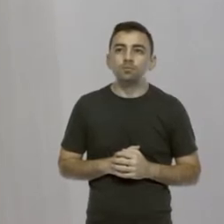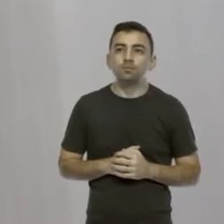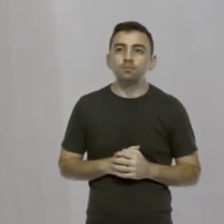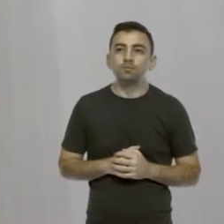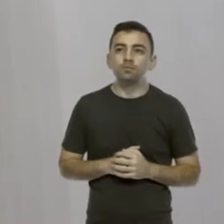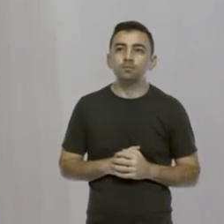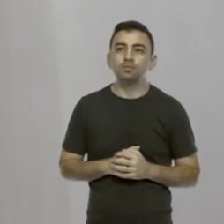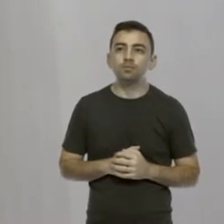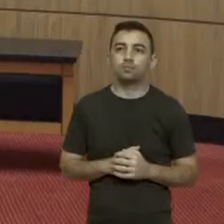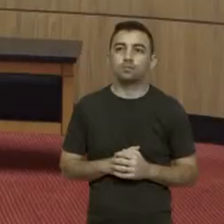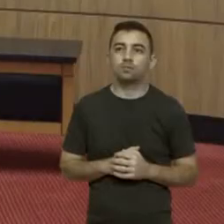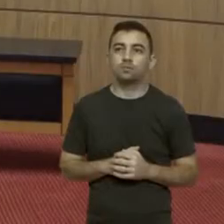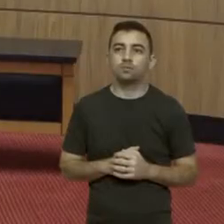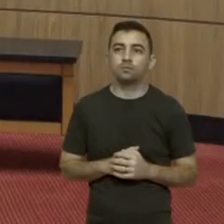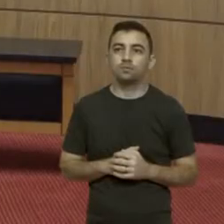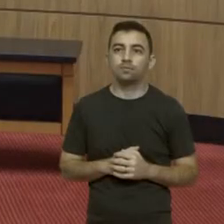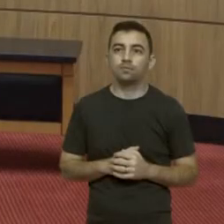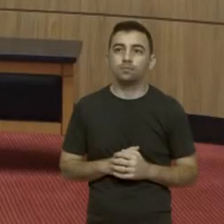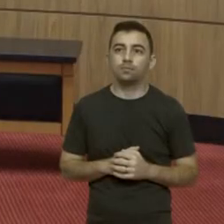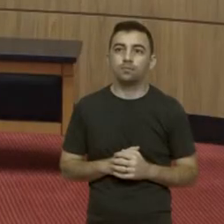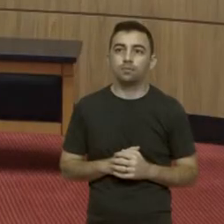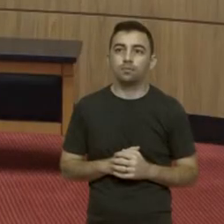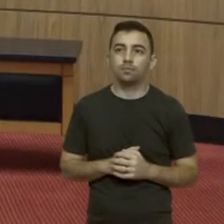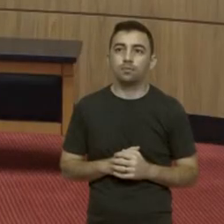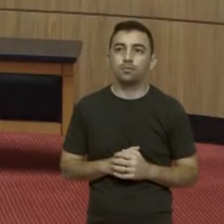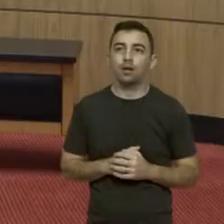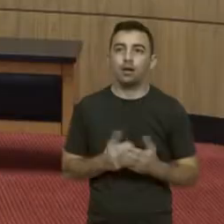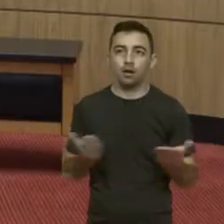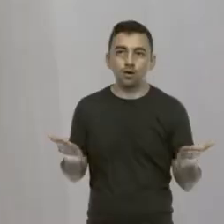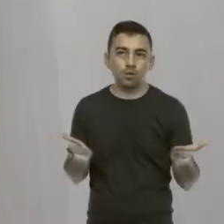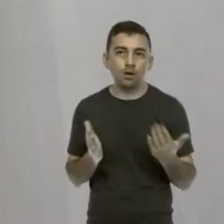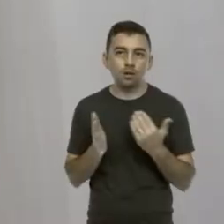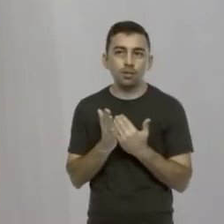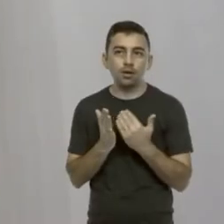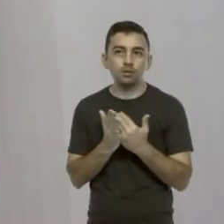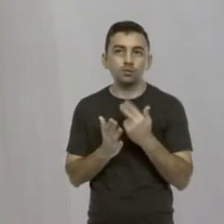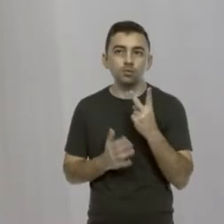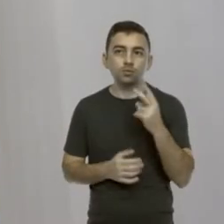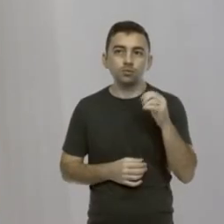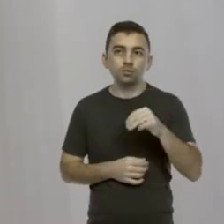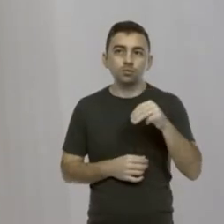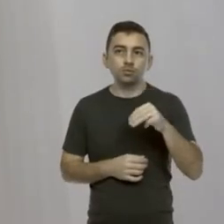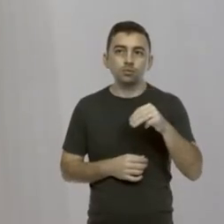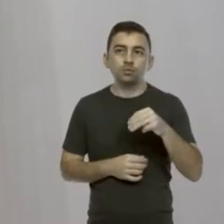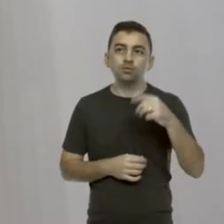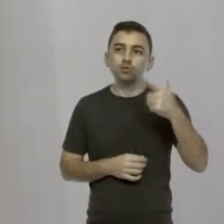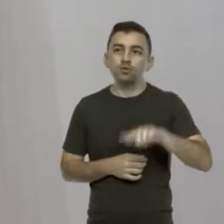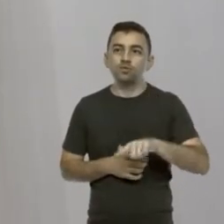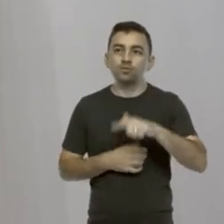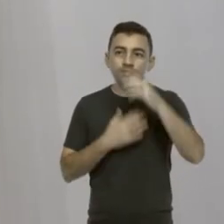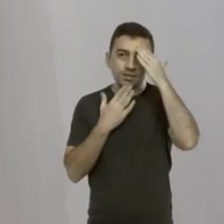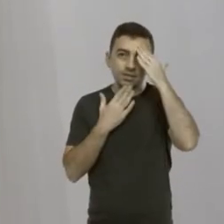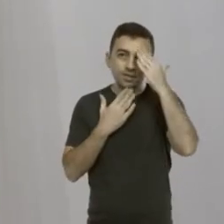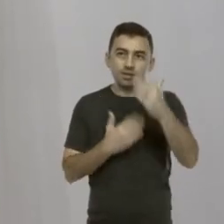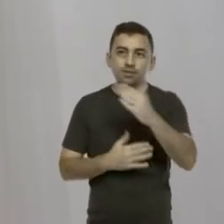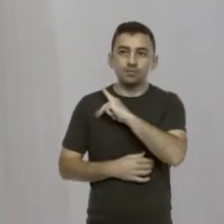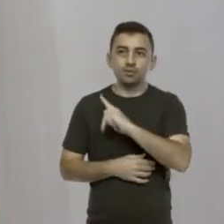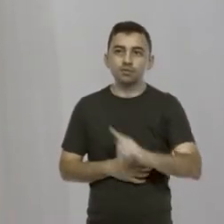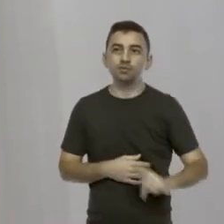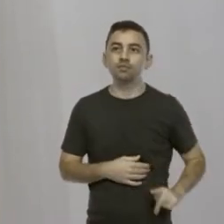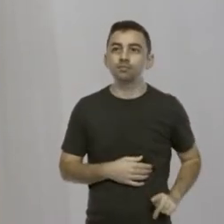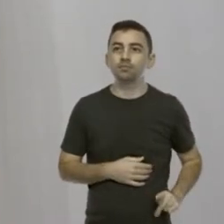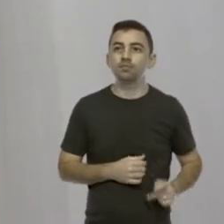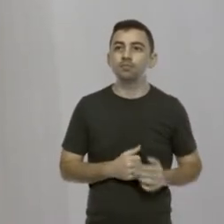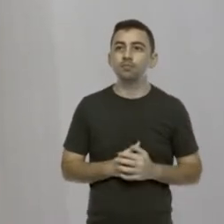Vossa Excelência tem 2 minutos ainda para usar. Obrigado, presidente, mais uma vez. Obrigado de coração. Pela ordem. Eu não